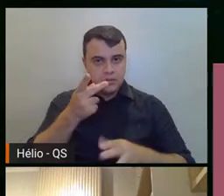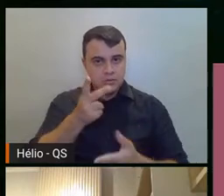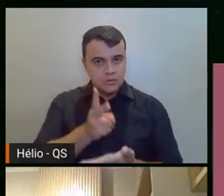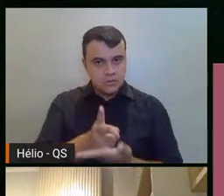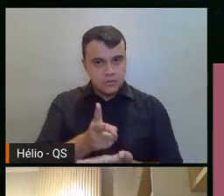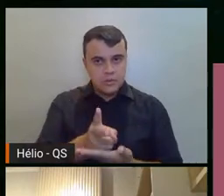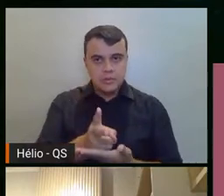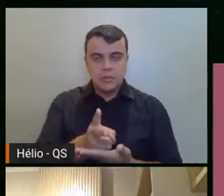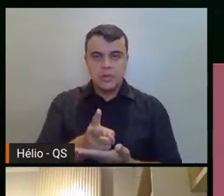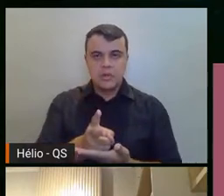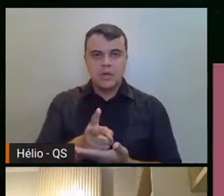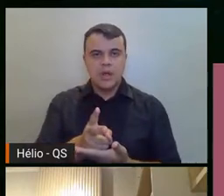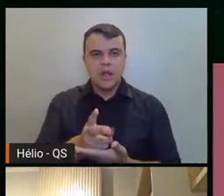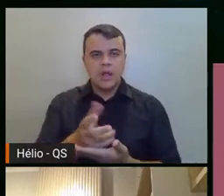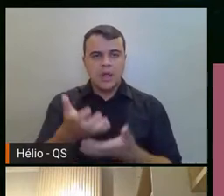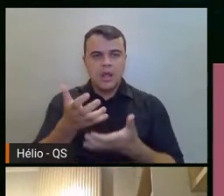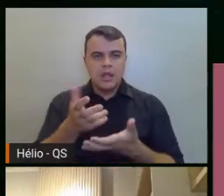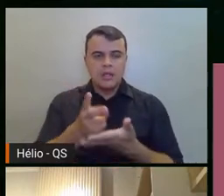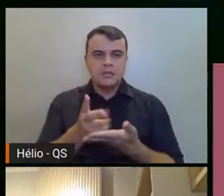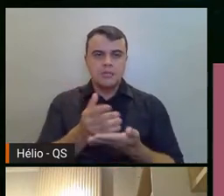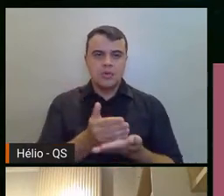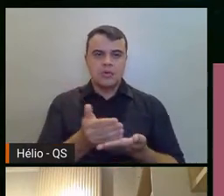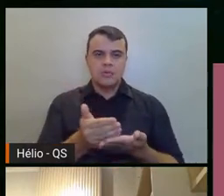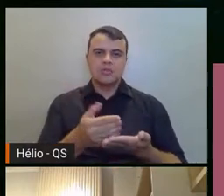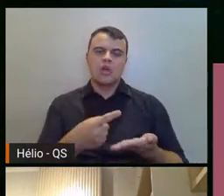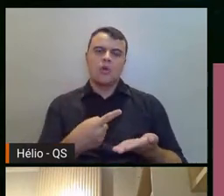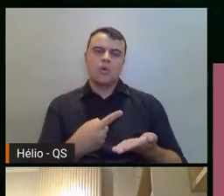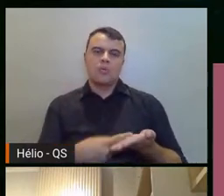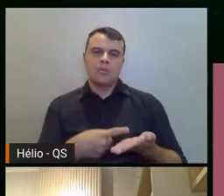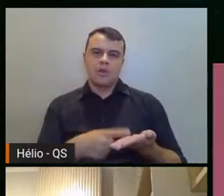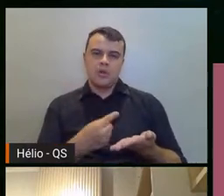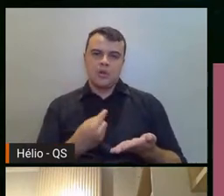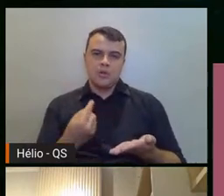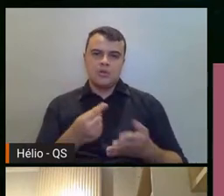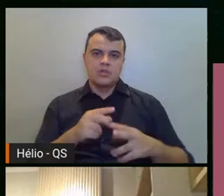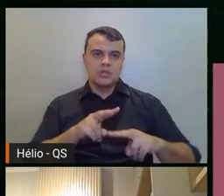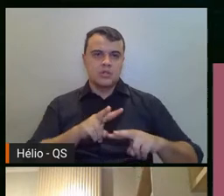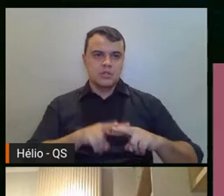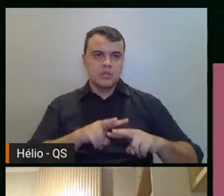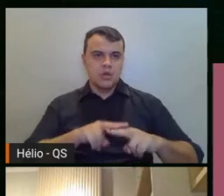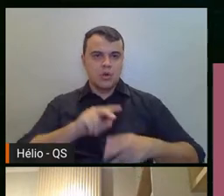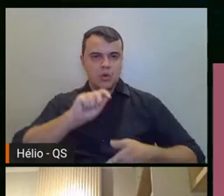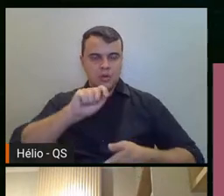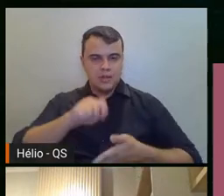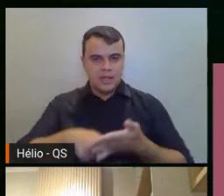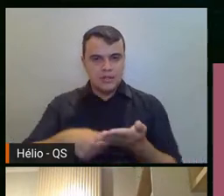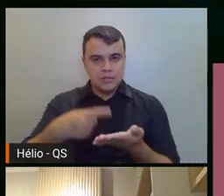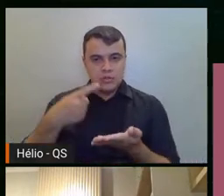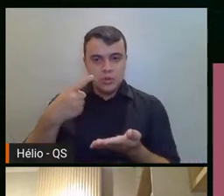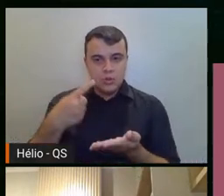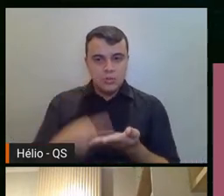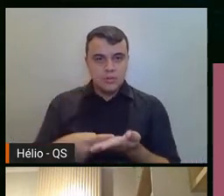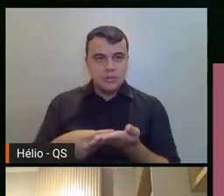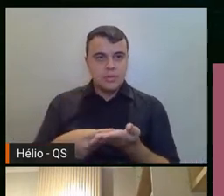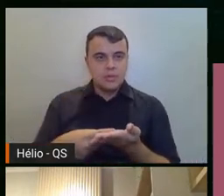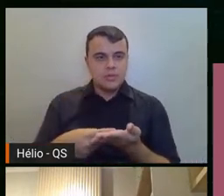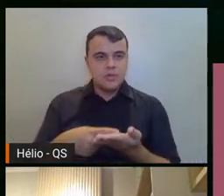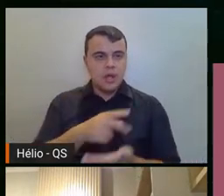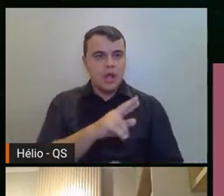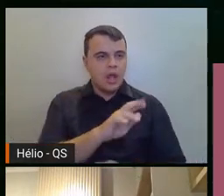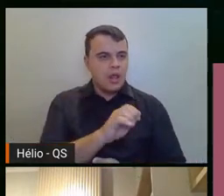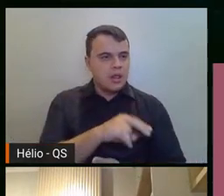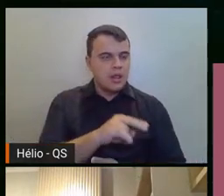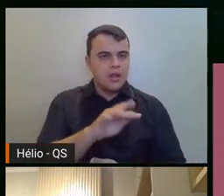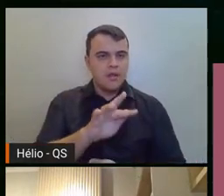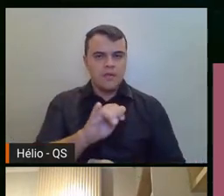assim sempre você vai colocar a partir de agora um combinado nosso hashtag contrato de compromisso e esse compromisso não é correr não com